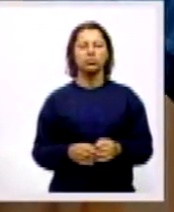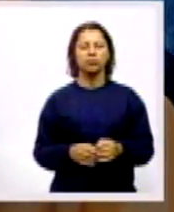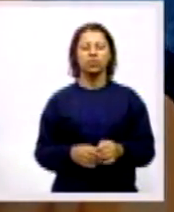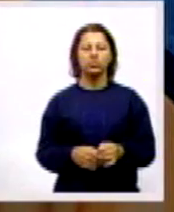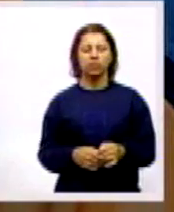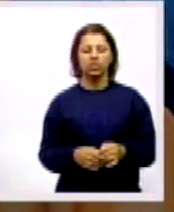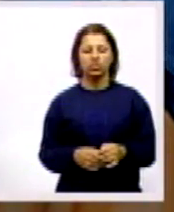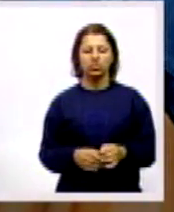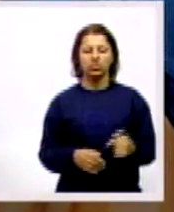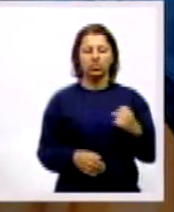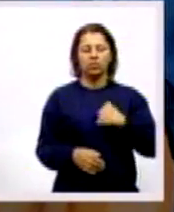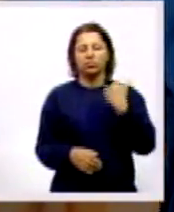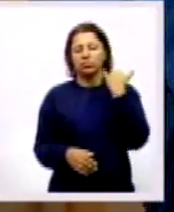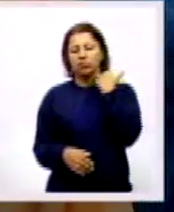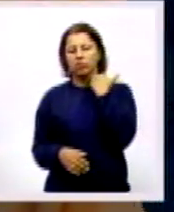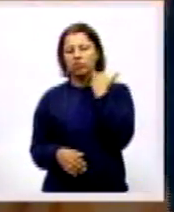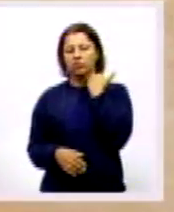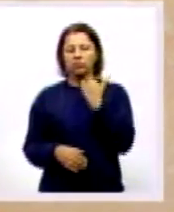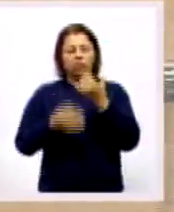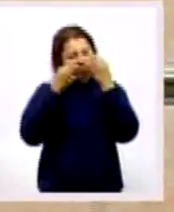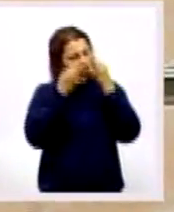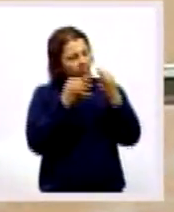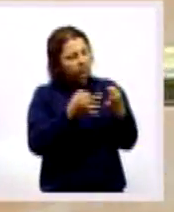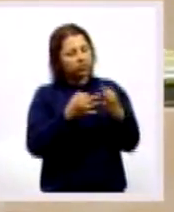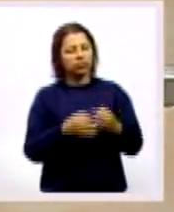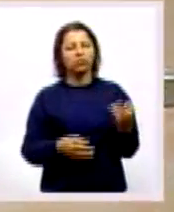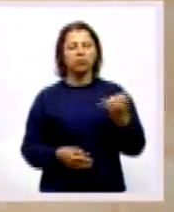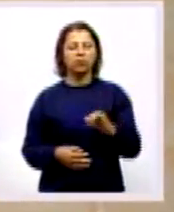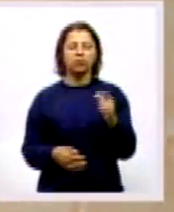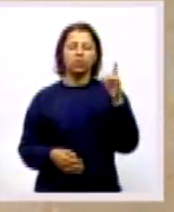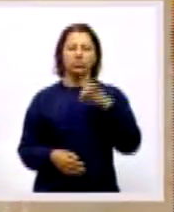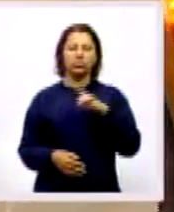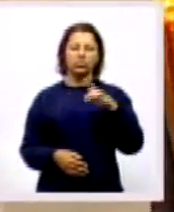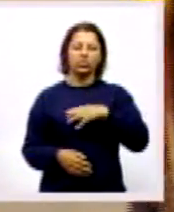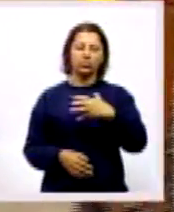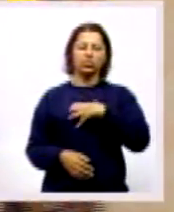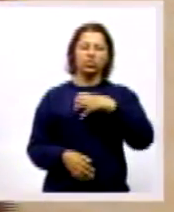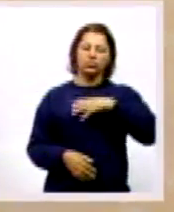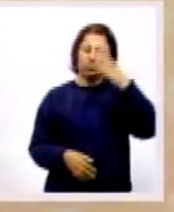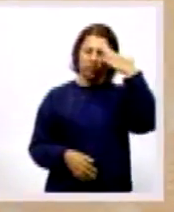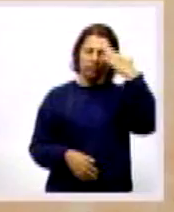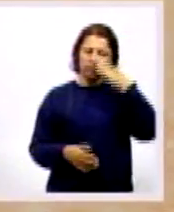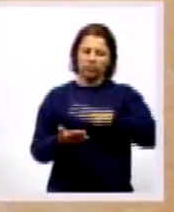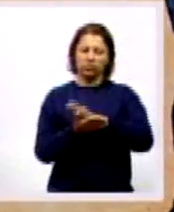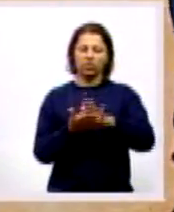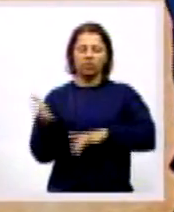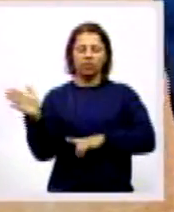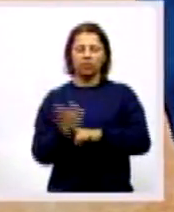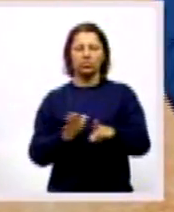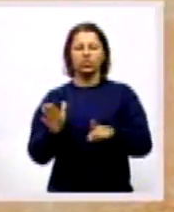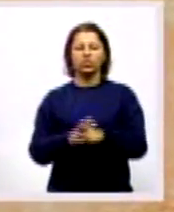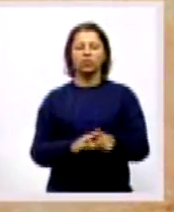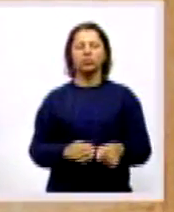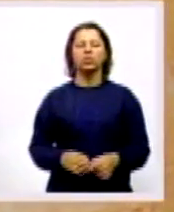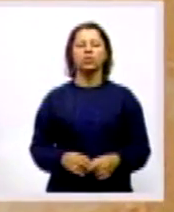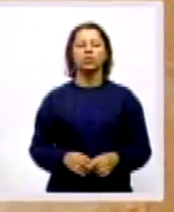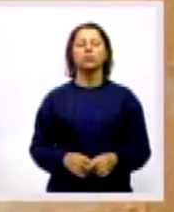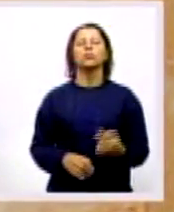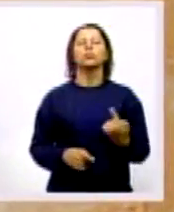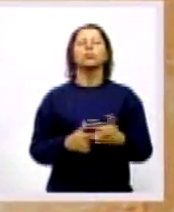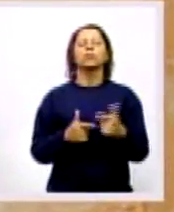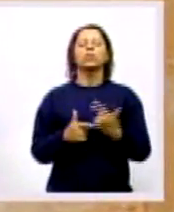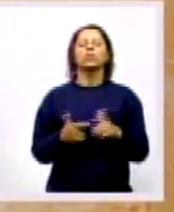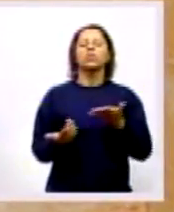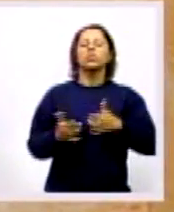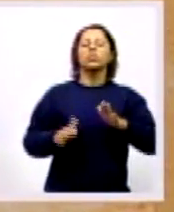atenção no que a pessoa vai falar. Se tivesse um jeito de saber sem perguntar, só olhando para ela, pronto. O problema é